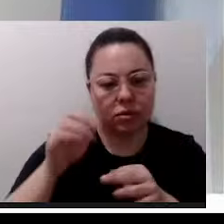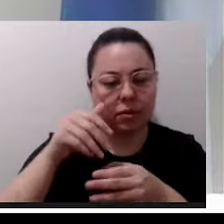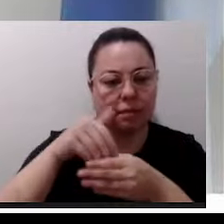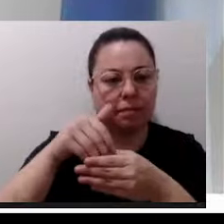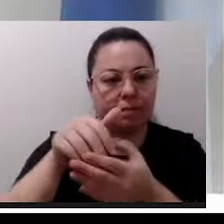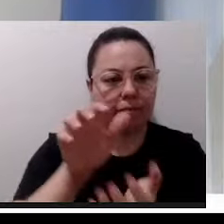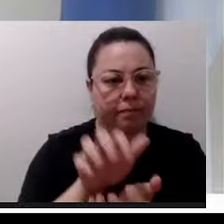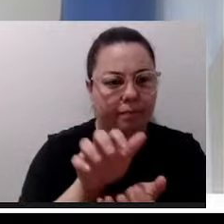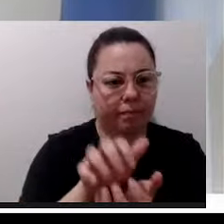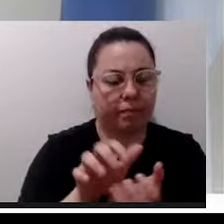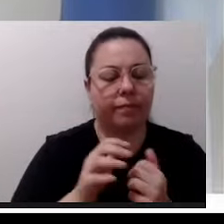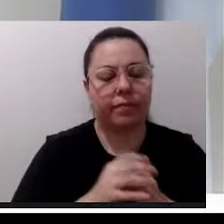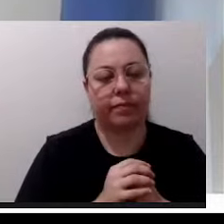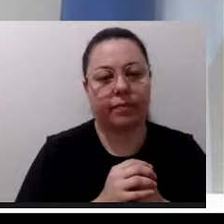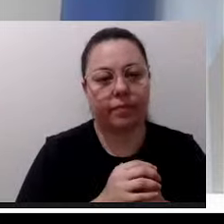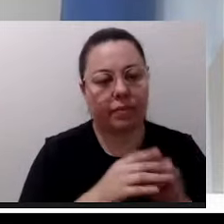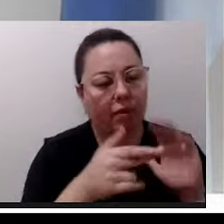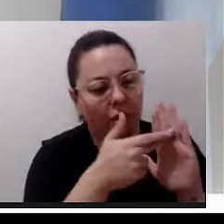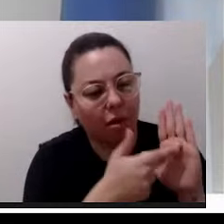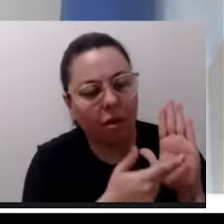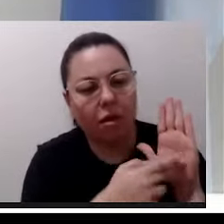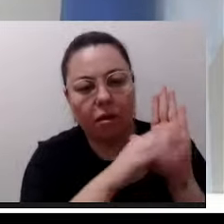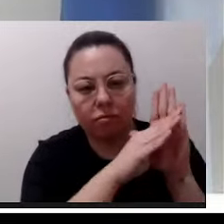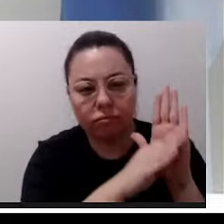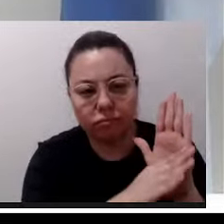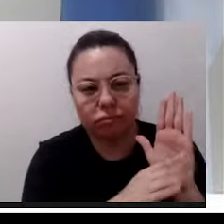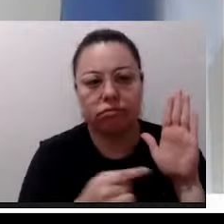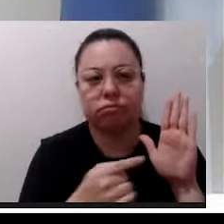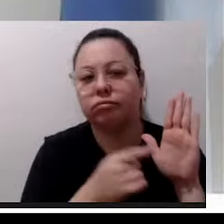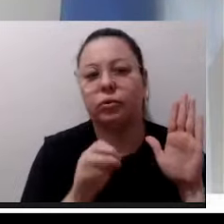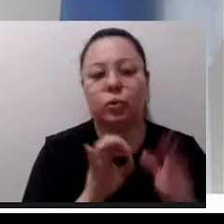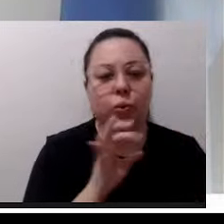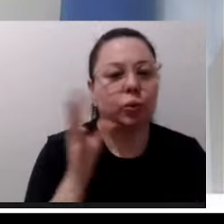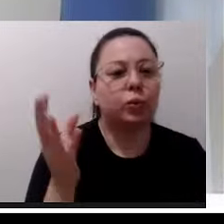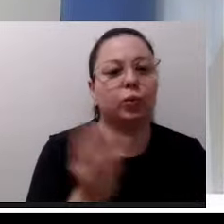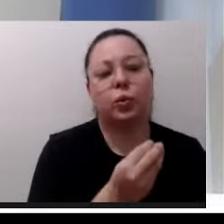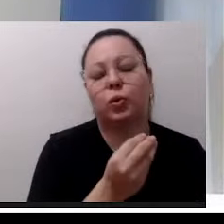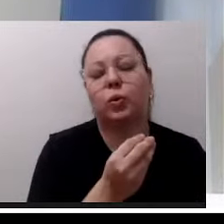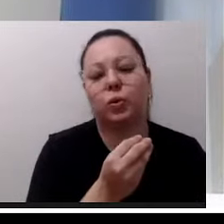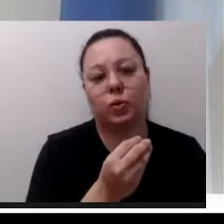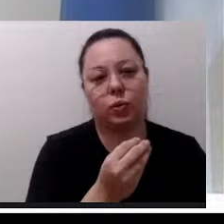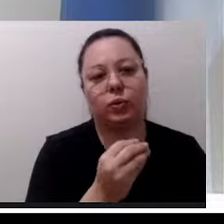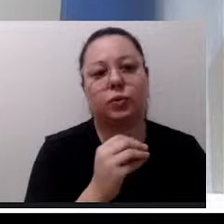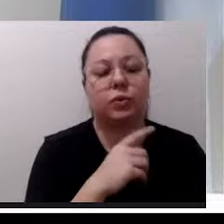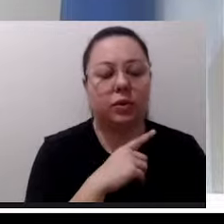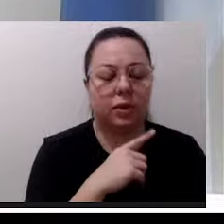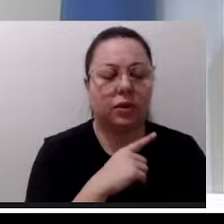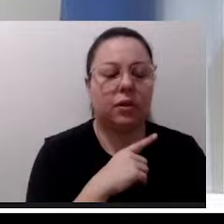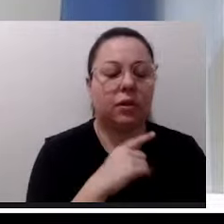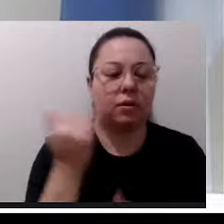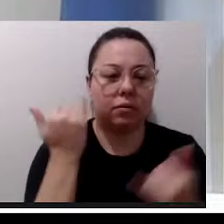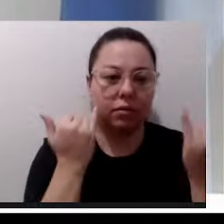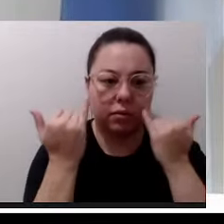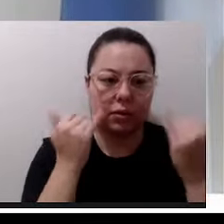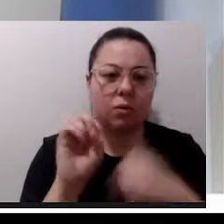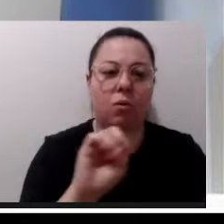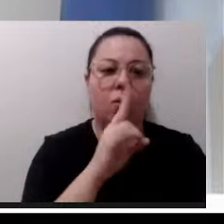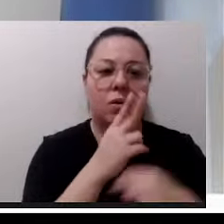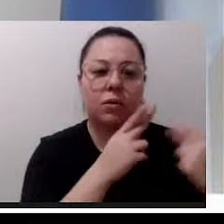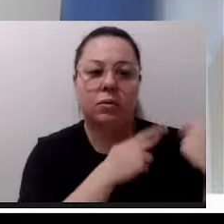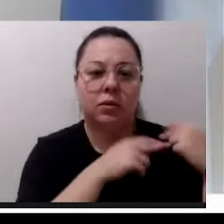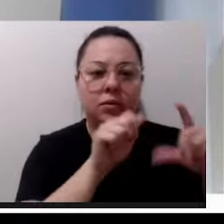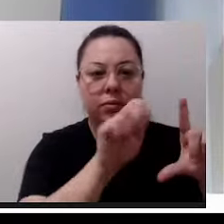A regulamentação atinge todos aqueles que mantêm dados ou são responsáveis por plataformas